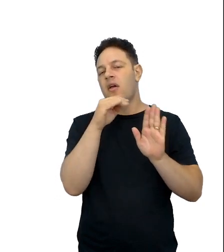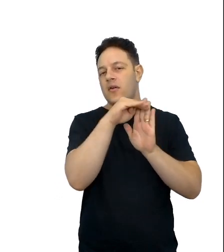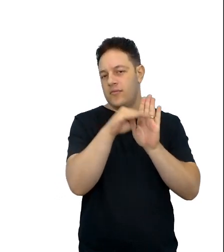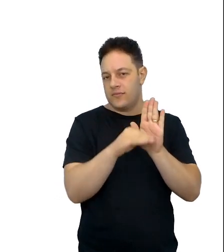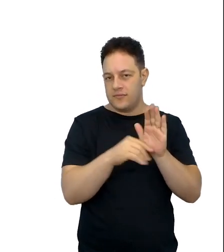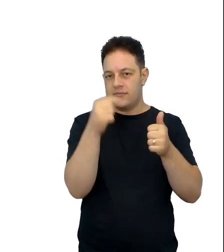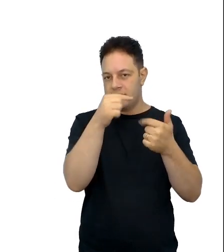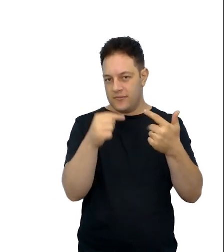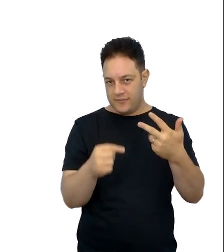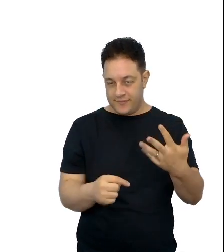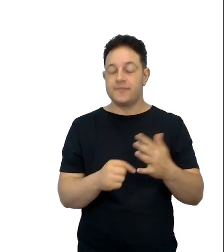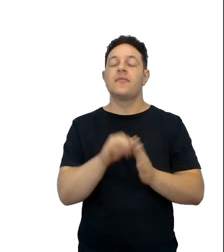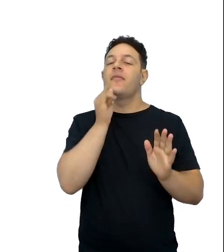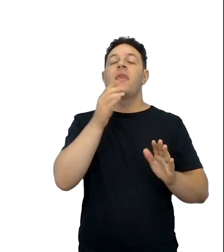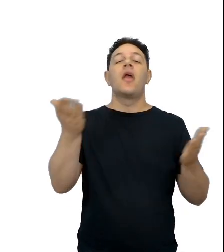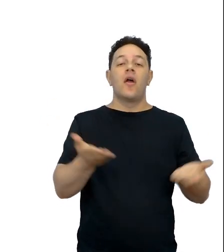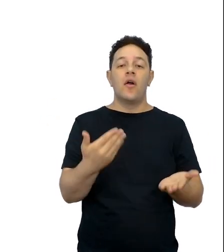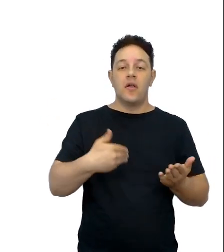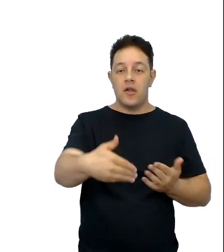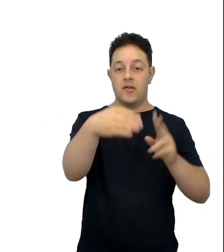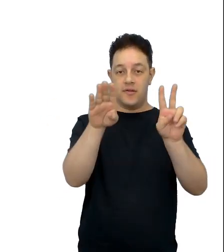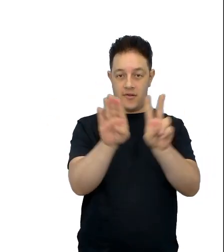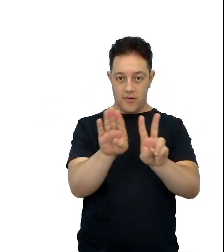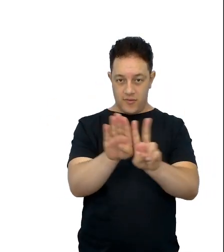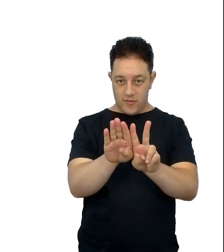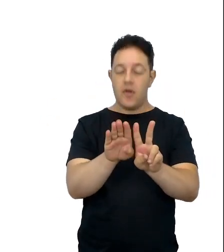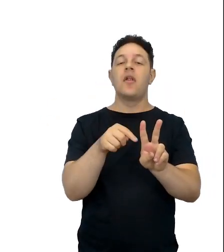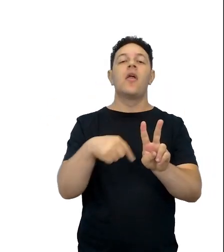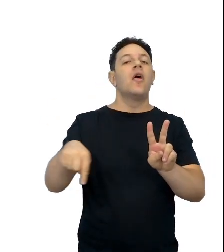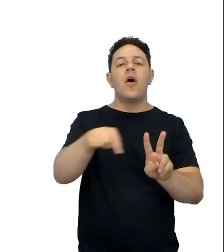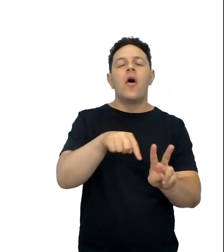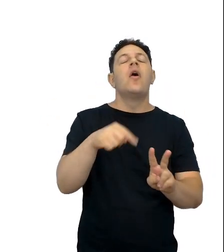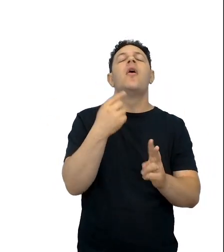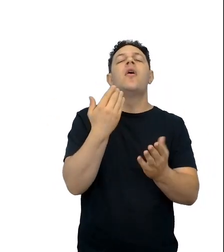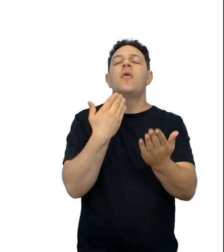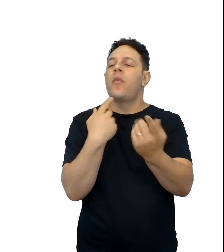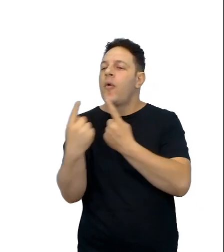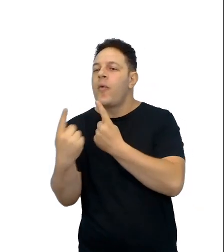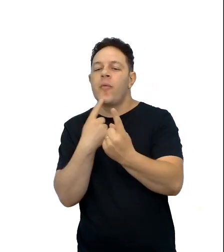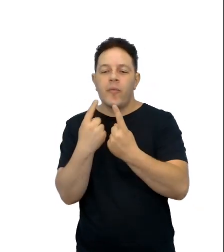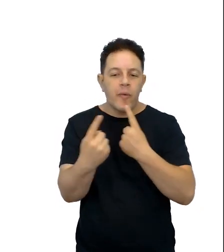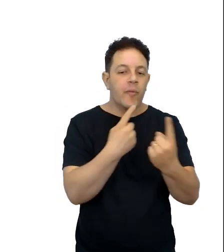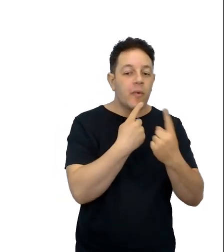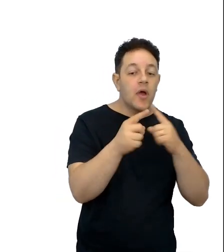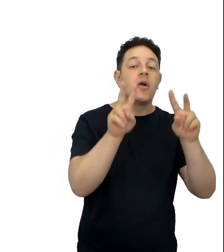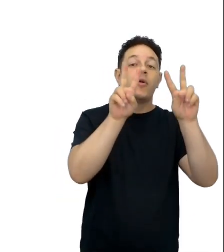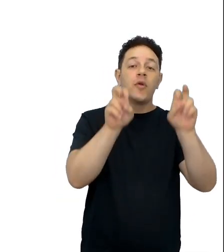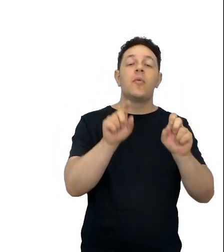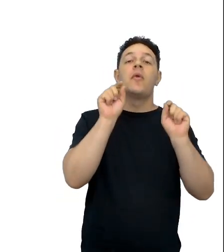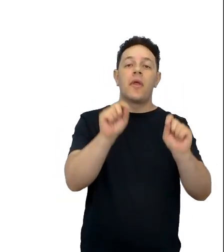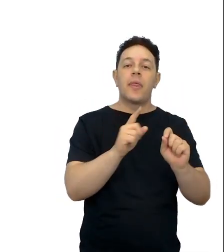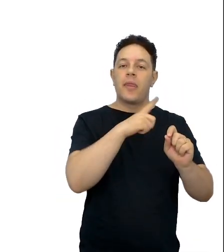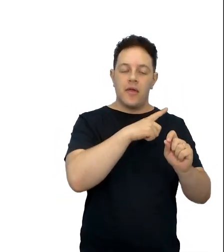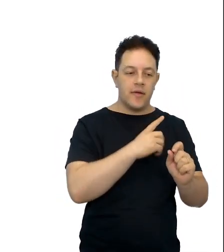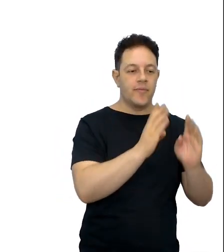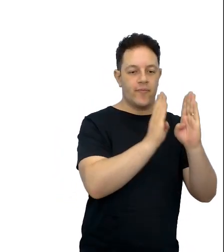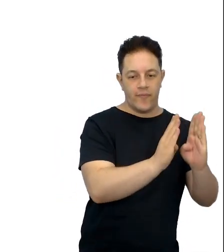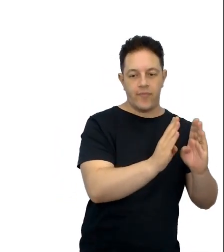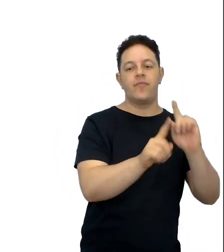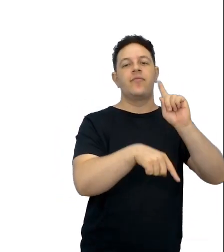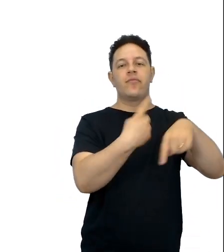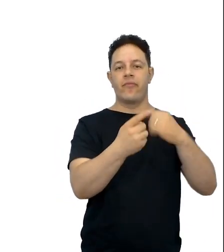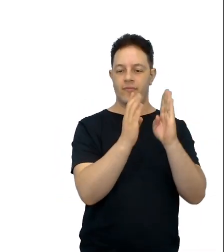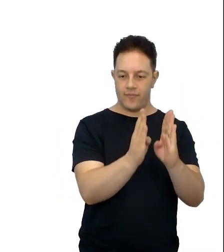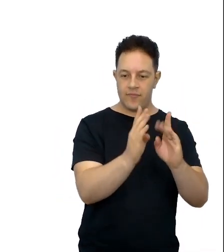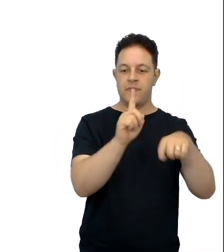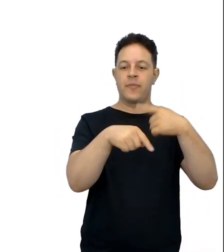nosso segundo bimestre, né, nós vamos conversar sobre, a cada sequência, a gente vai trazer